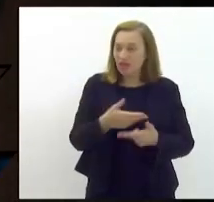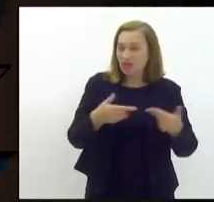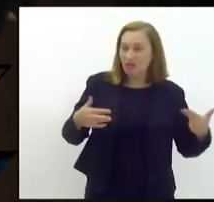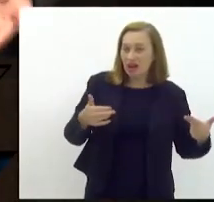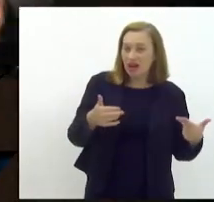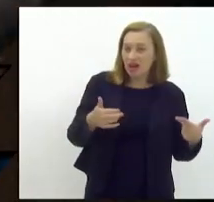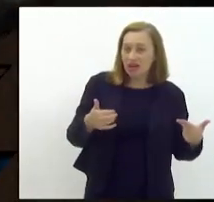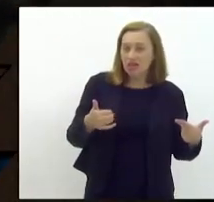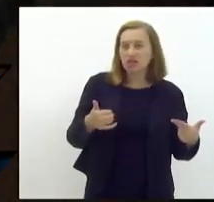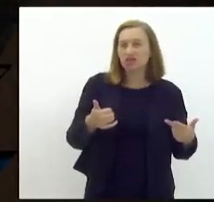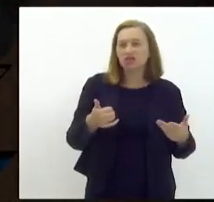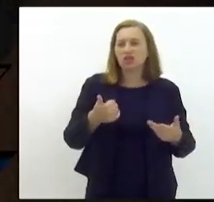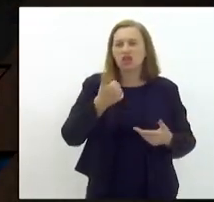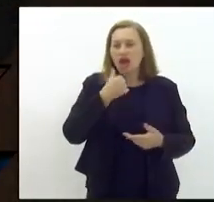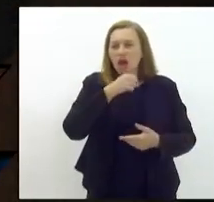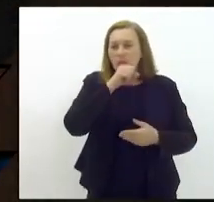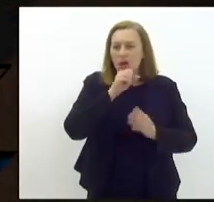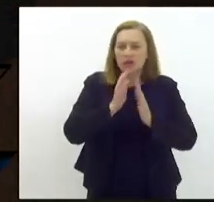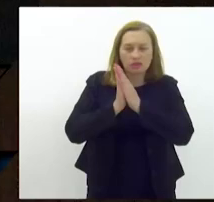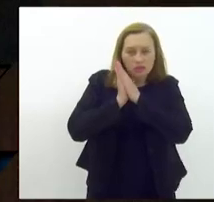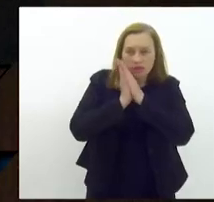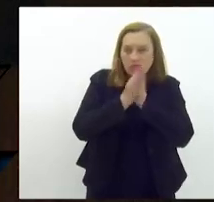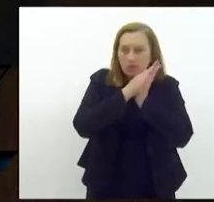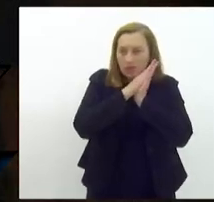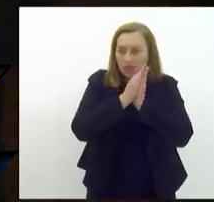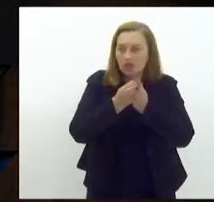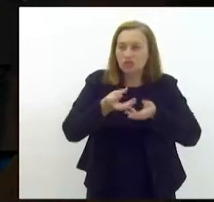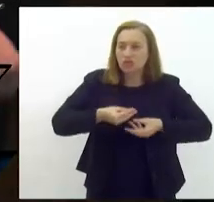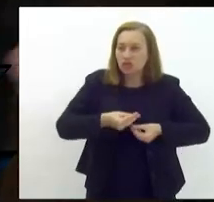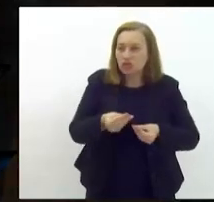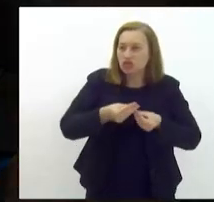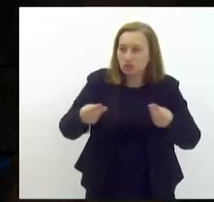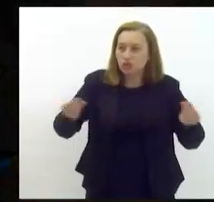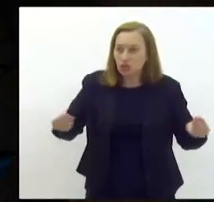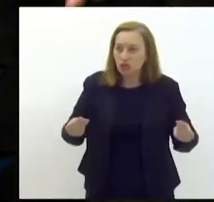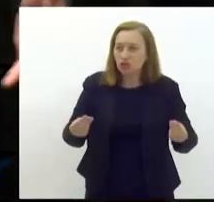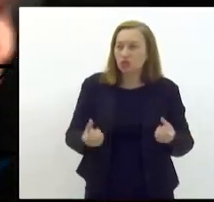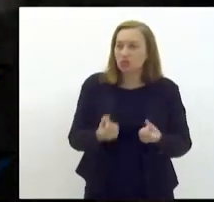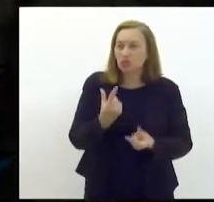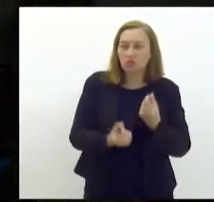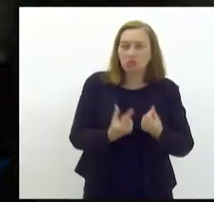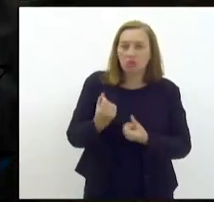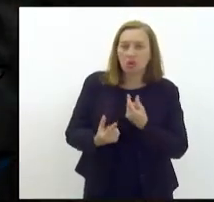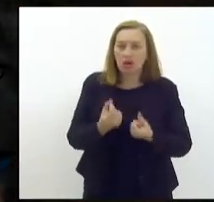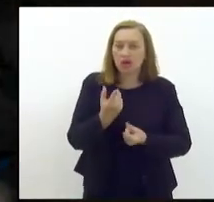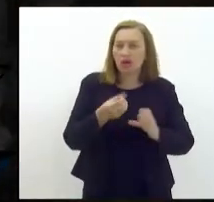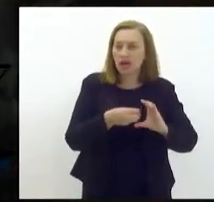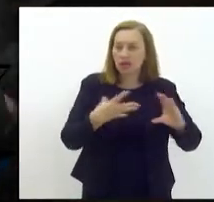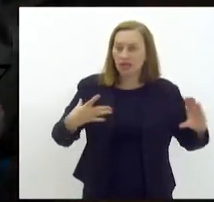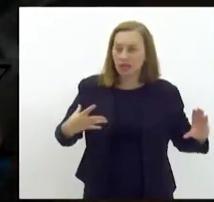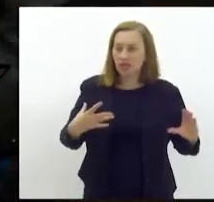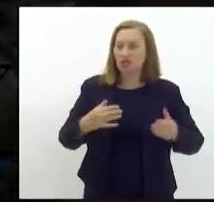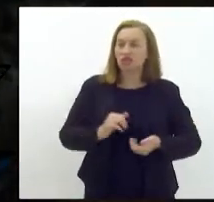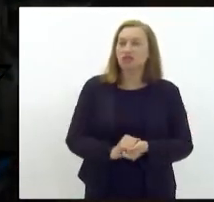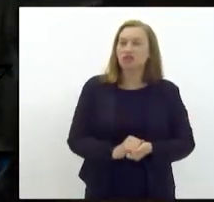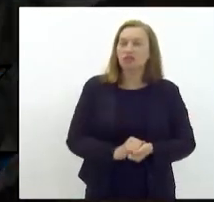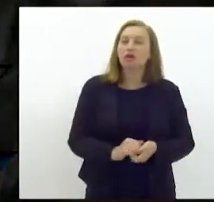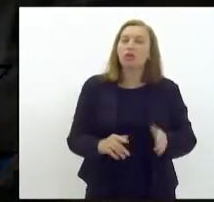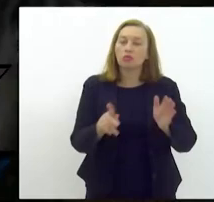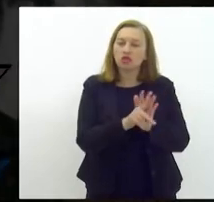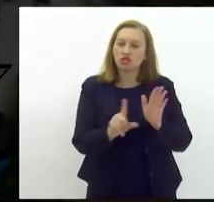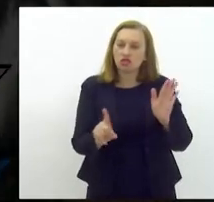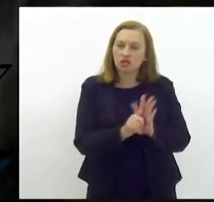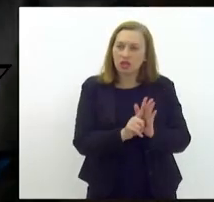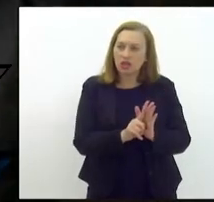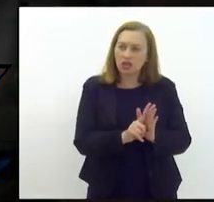Santo destruindo pipoca né porque a comida religiosa característica de homulo isso virou um projeto de lei